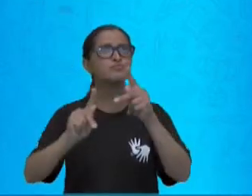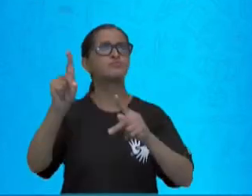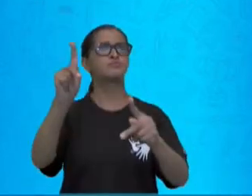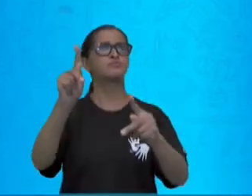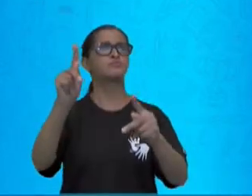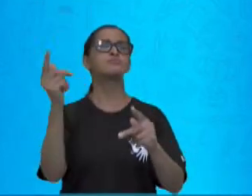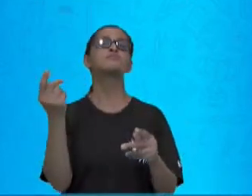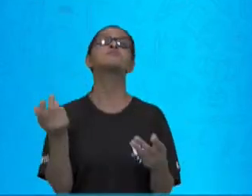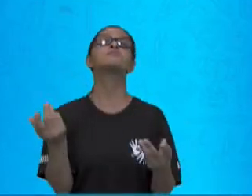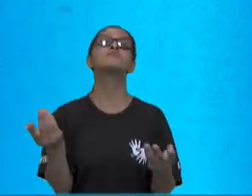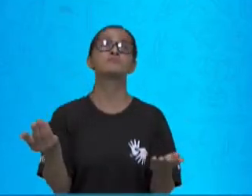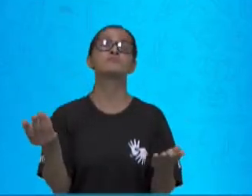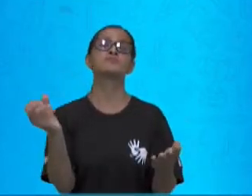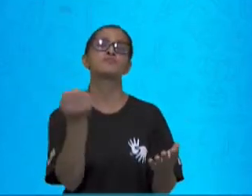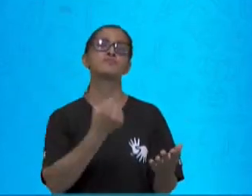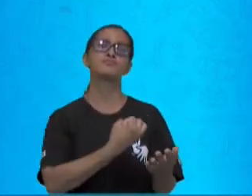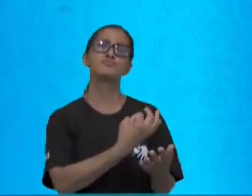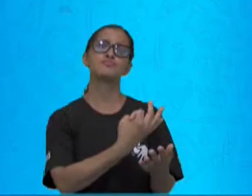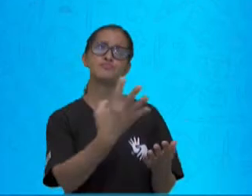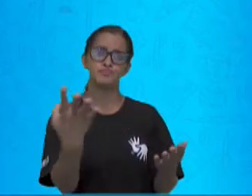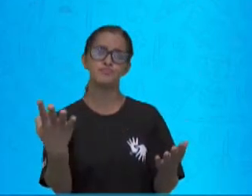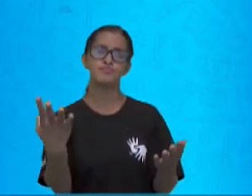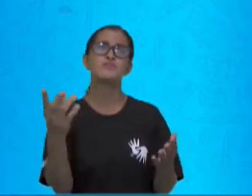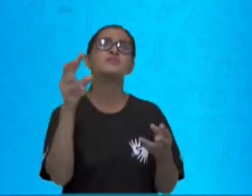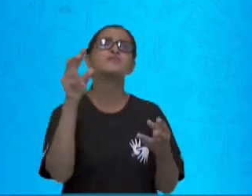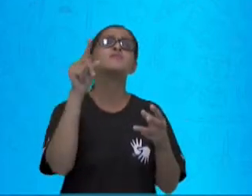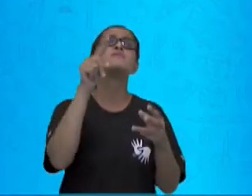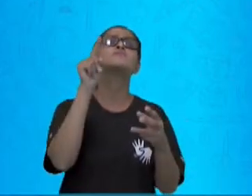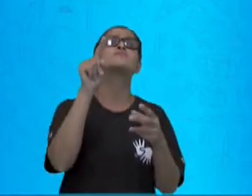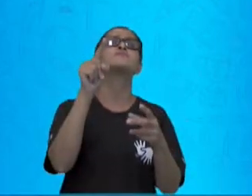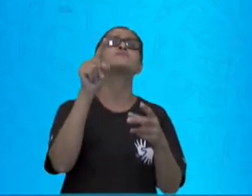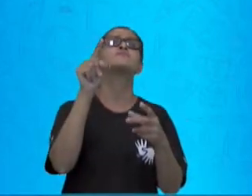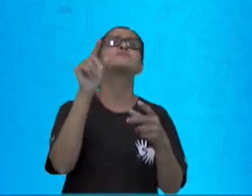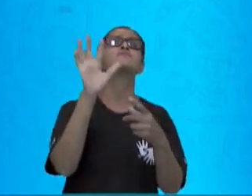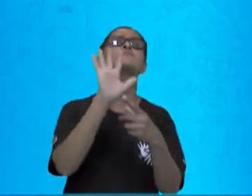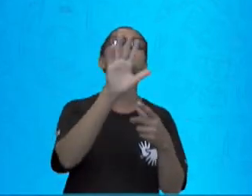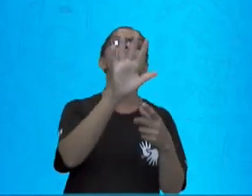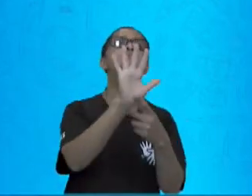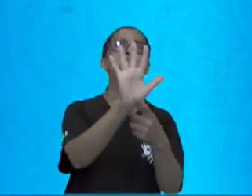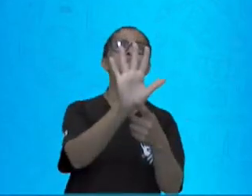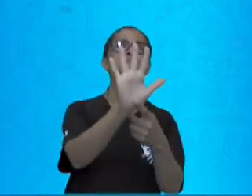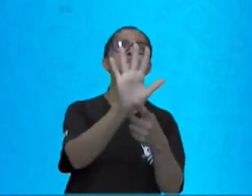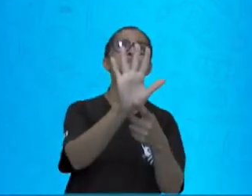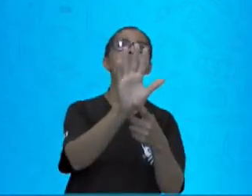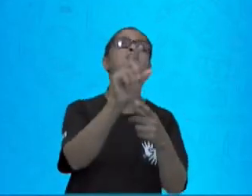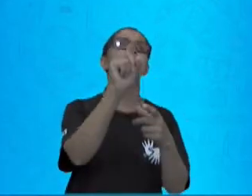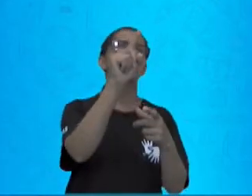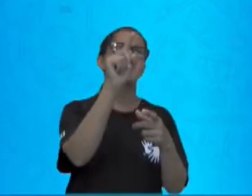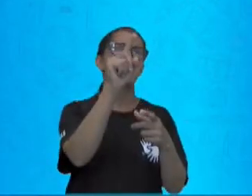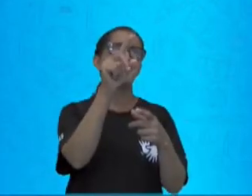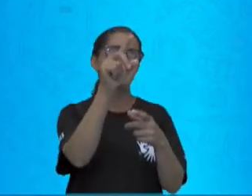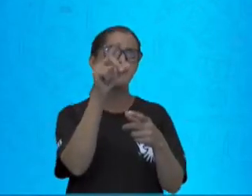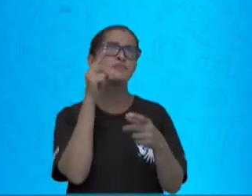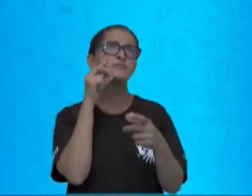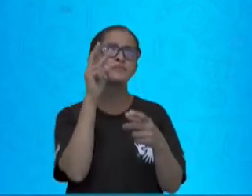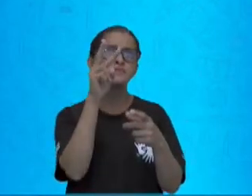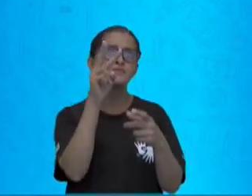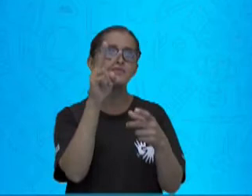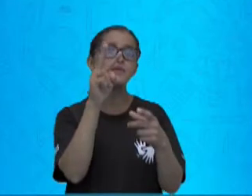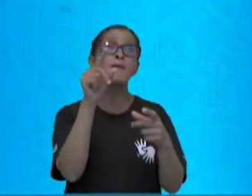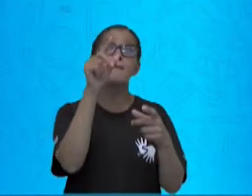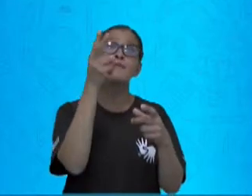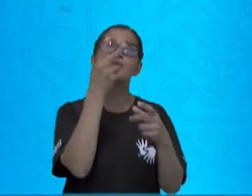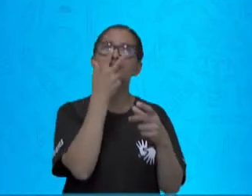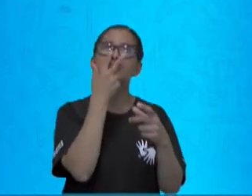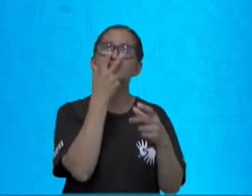pessoas tem nesse estado? Se vocês olhassem assim, vocês iam falar que seria o estado do Amazonas, porque ele é o